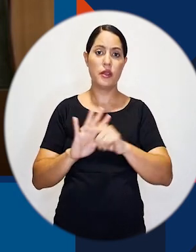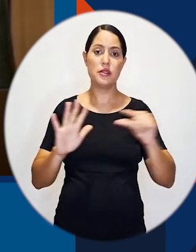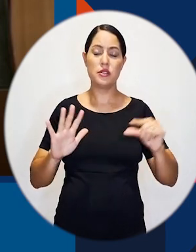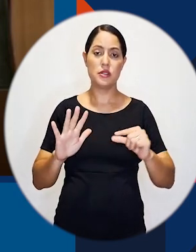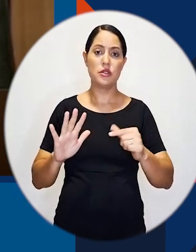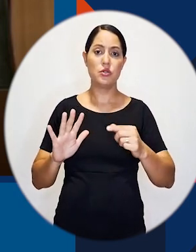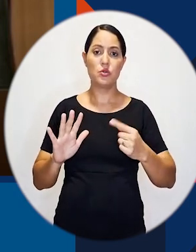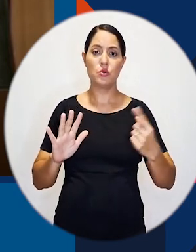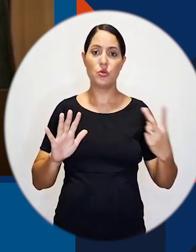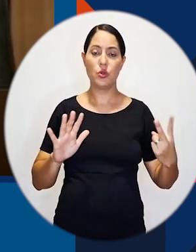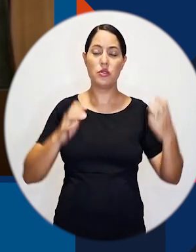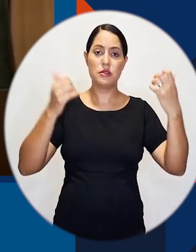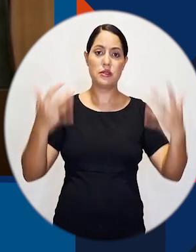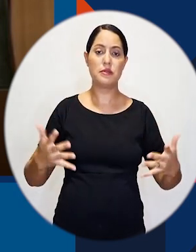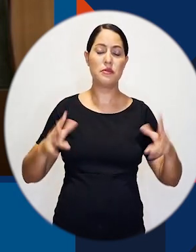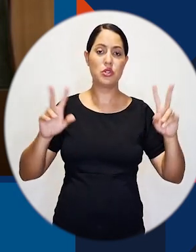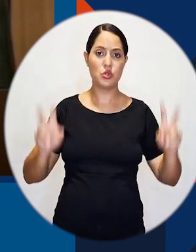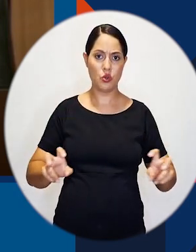12.